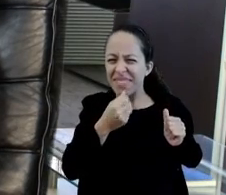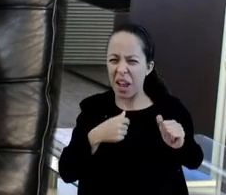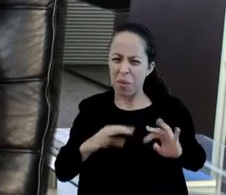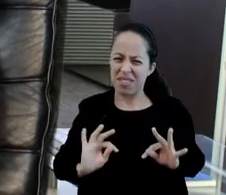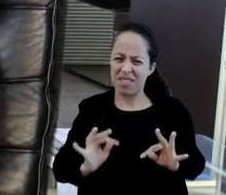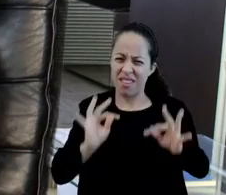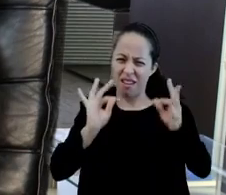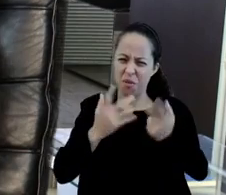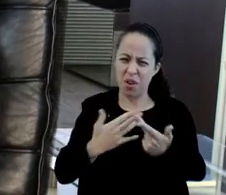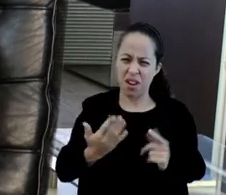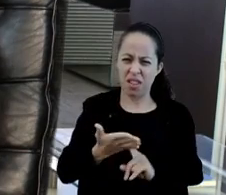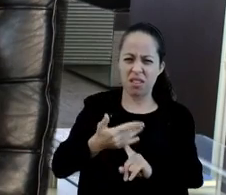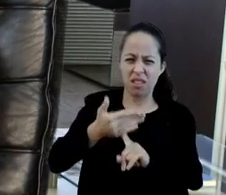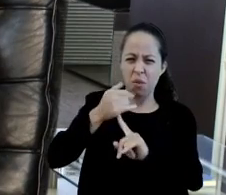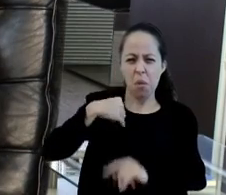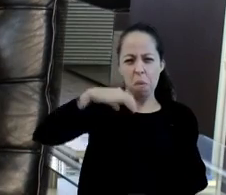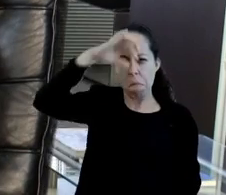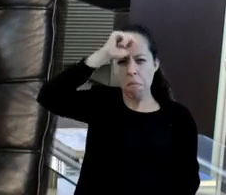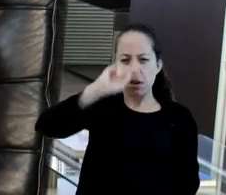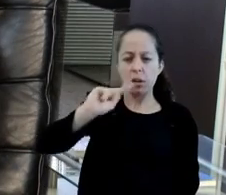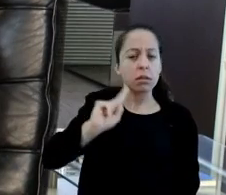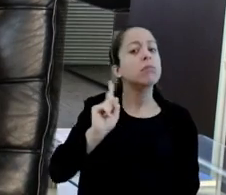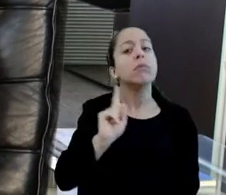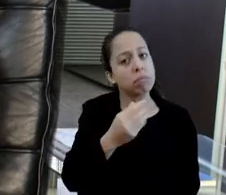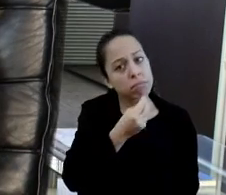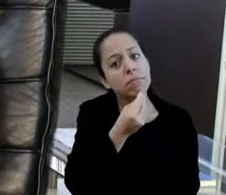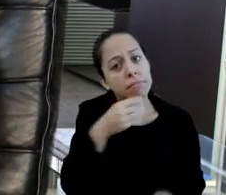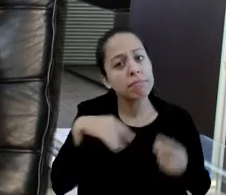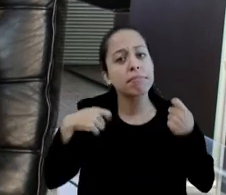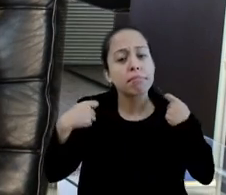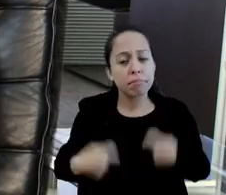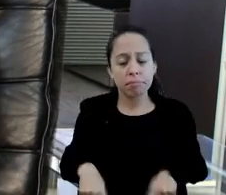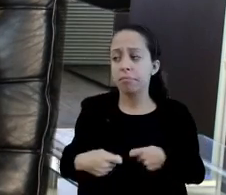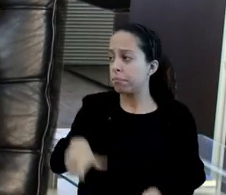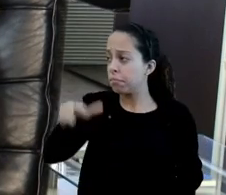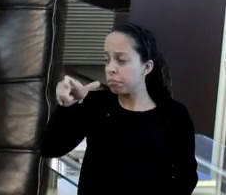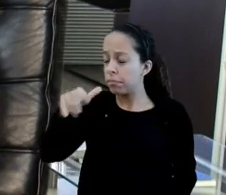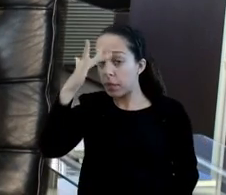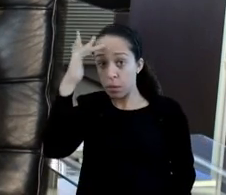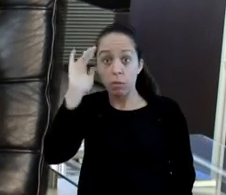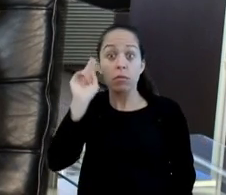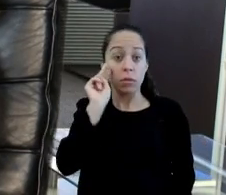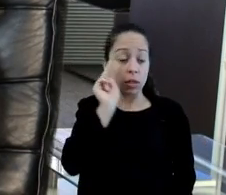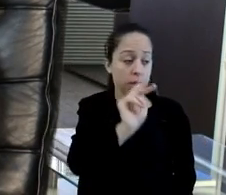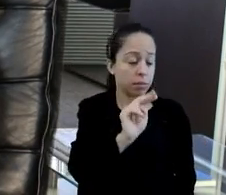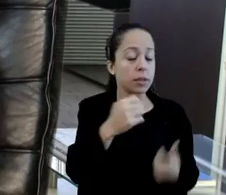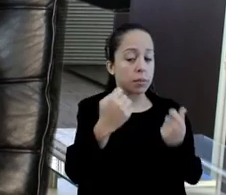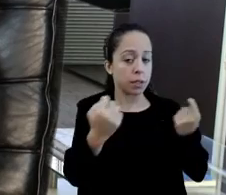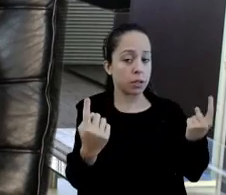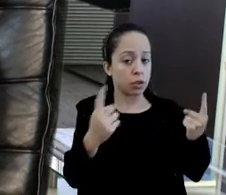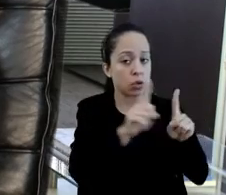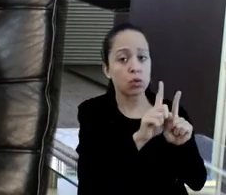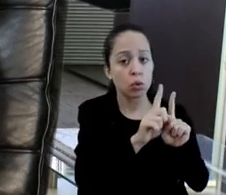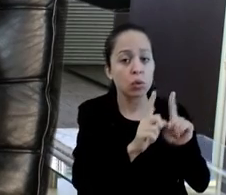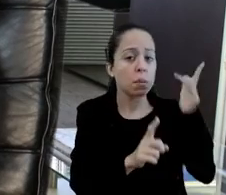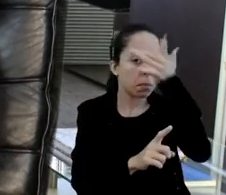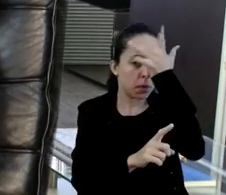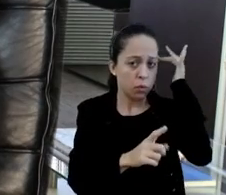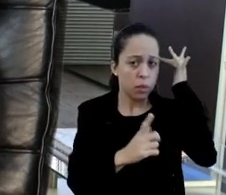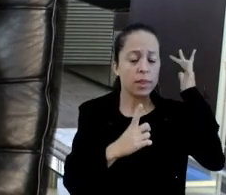o PA é isso, é o vidente fazendo par com uma pessoa deficiente